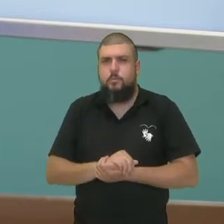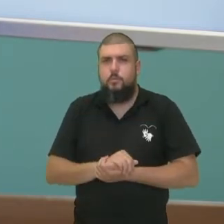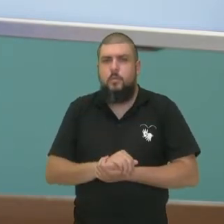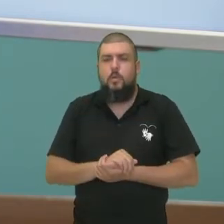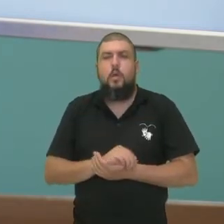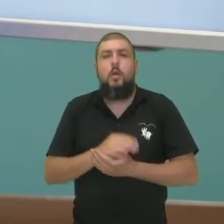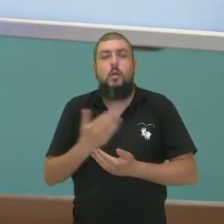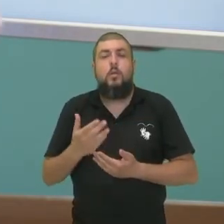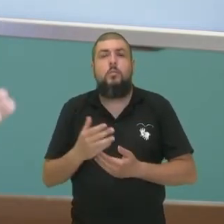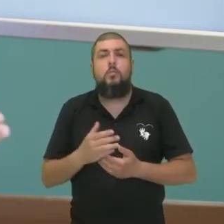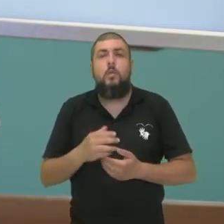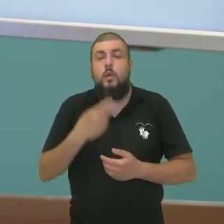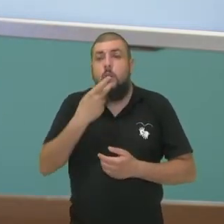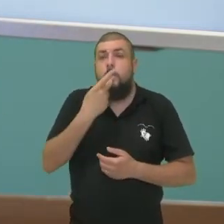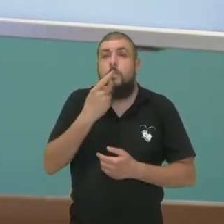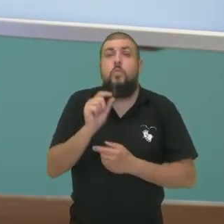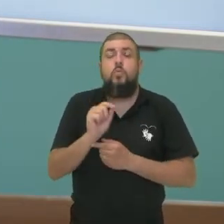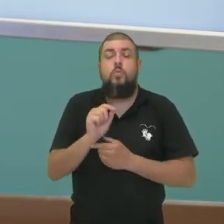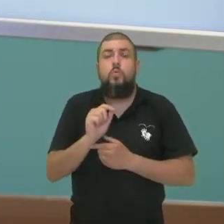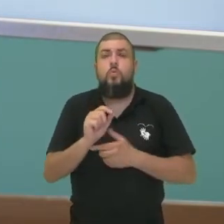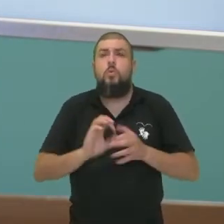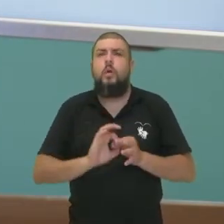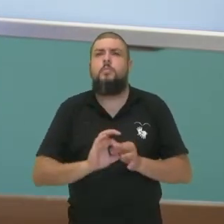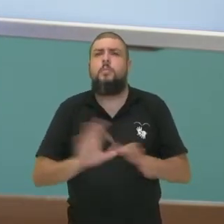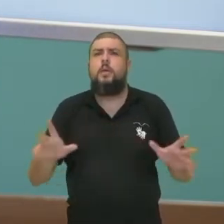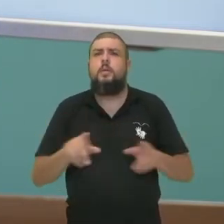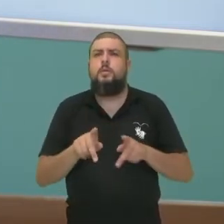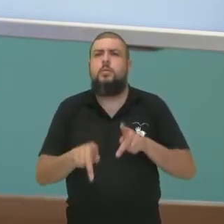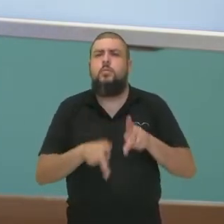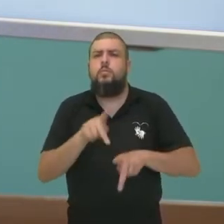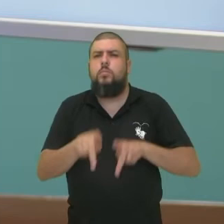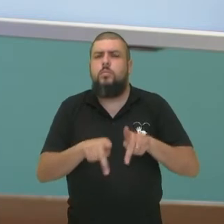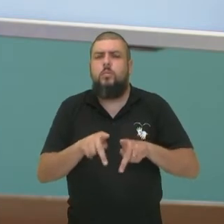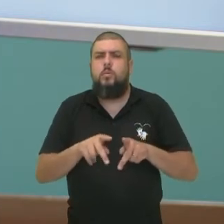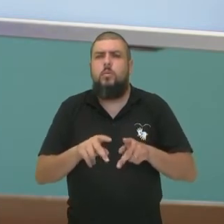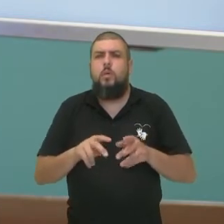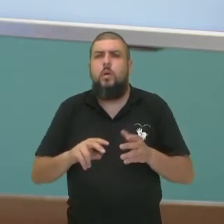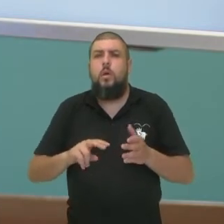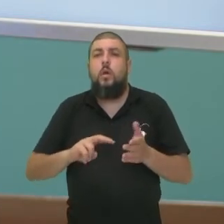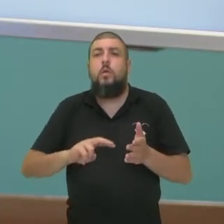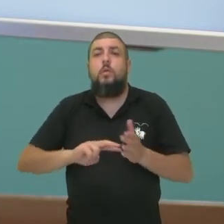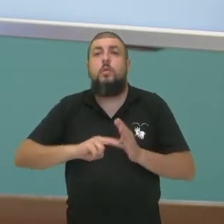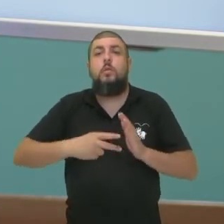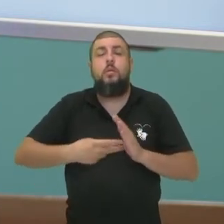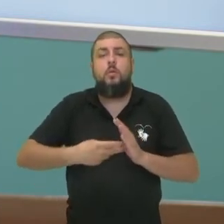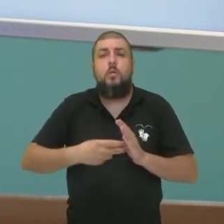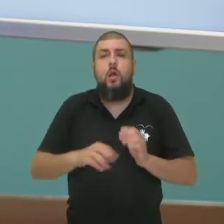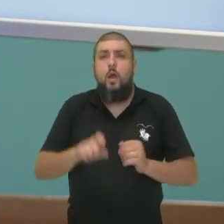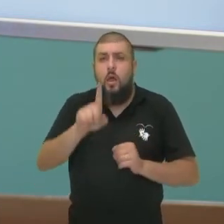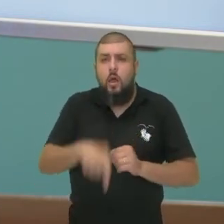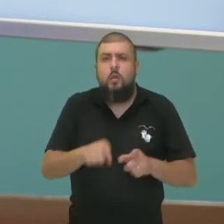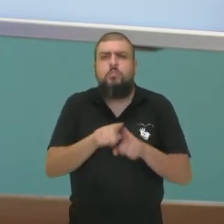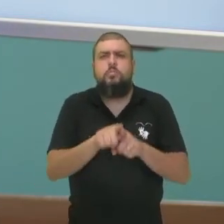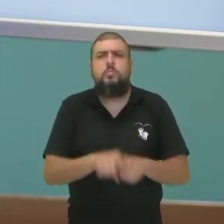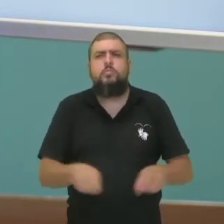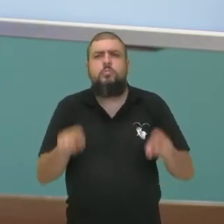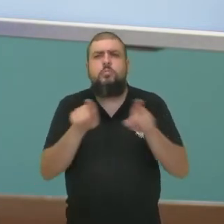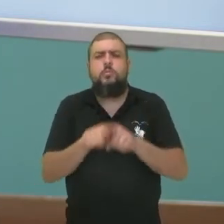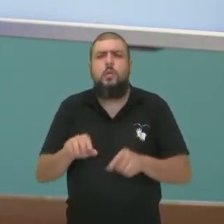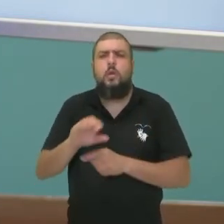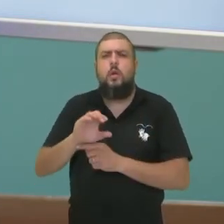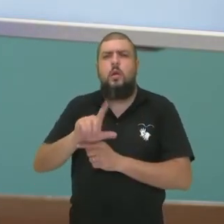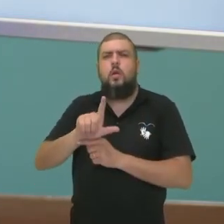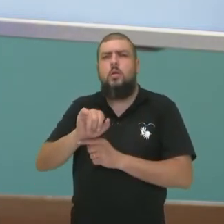e vai falar que uma avalanche de obras, muitas delas, como que ele fala aqui? Clichê. Clichê, o que é um